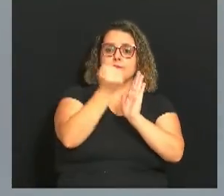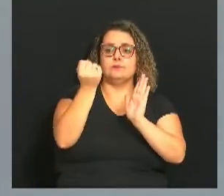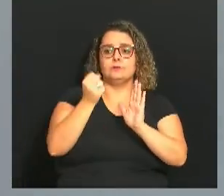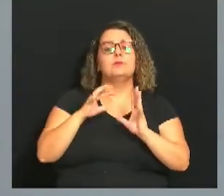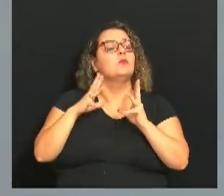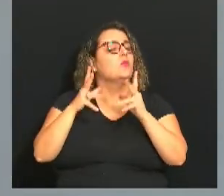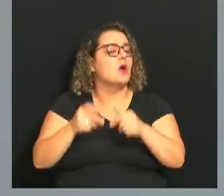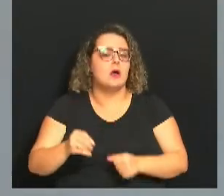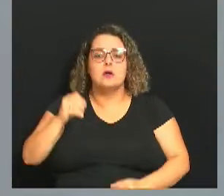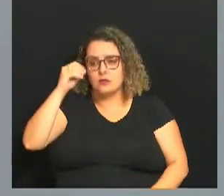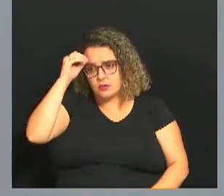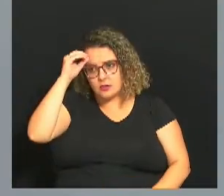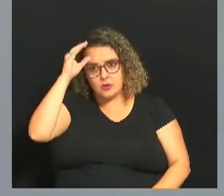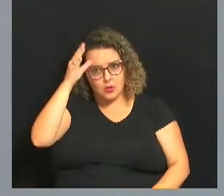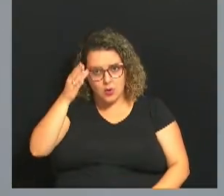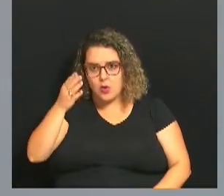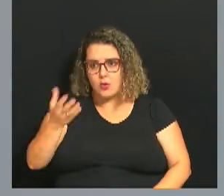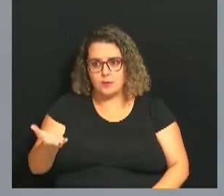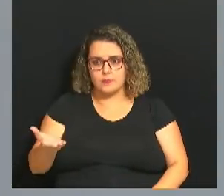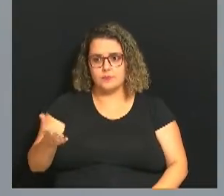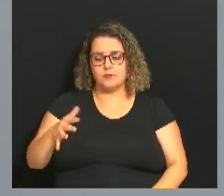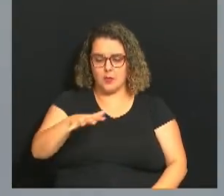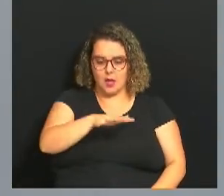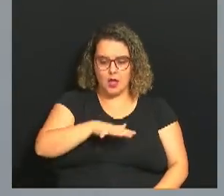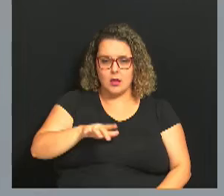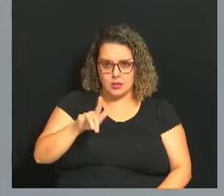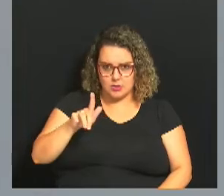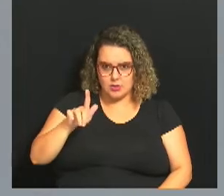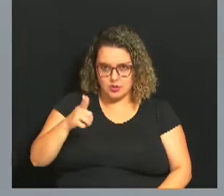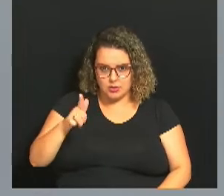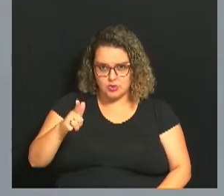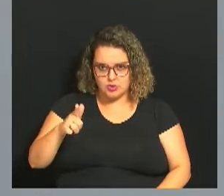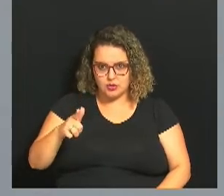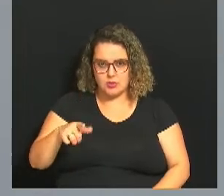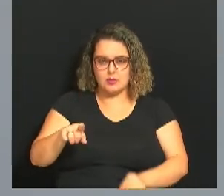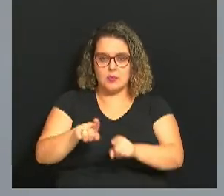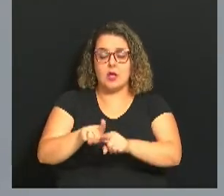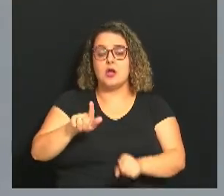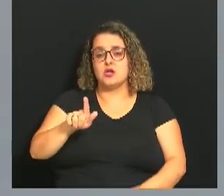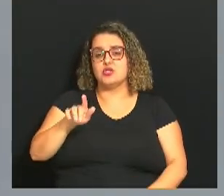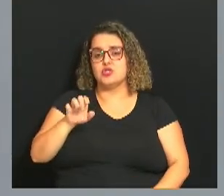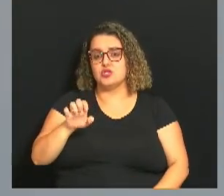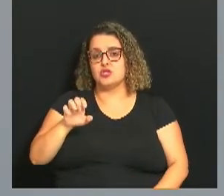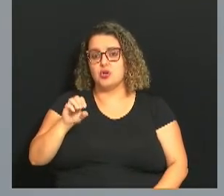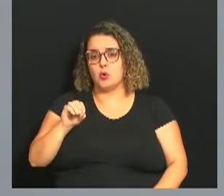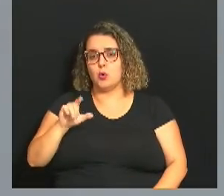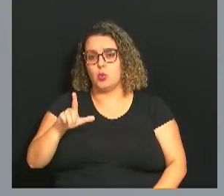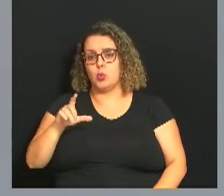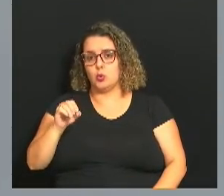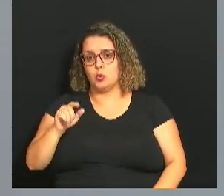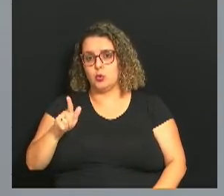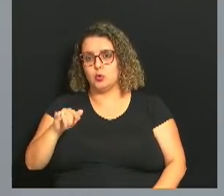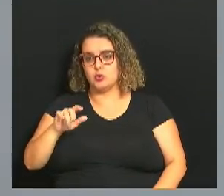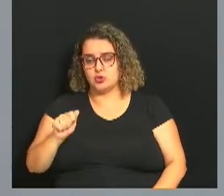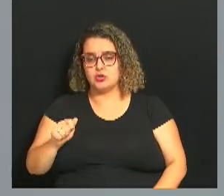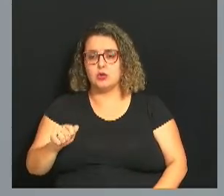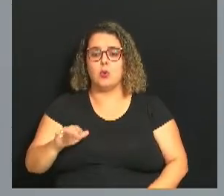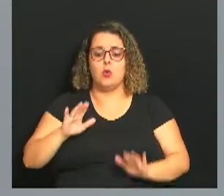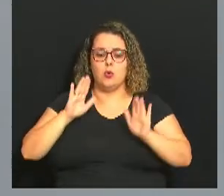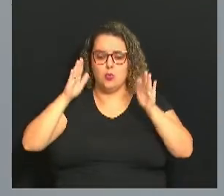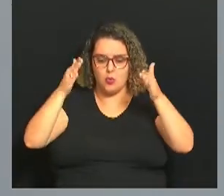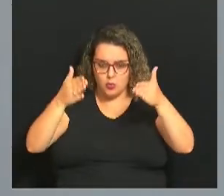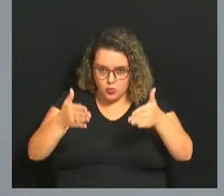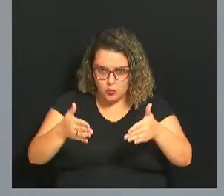né? Então, por exemplo, a área da geografia e a geologia, a gente pode contribuir tanto com os aspectos mais relacionados à